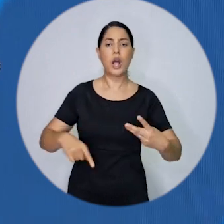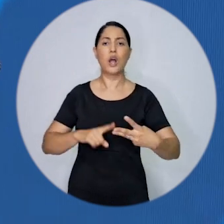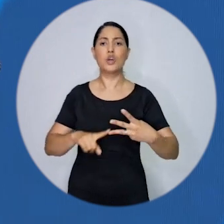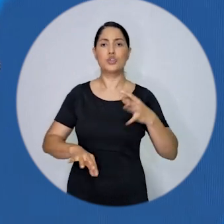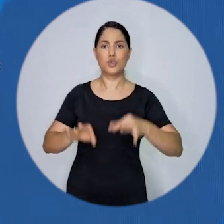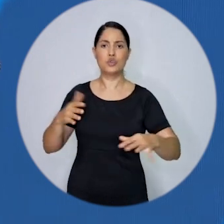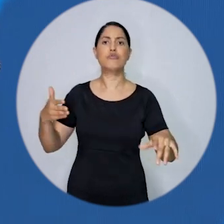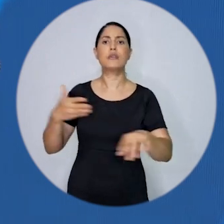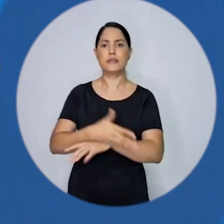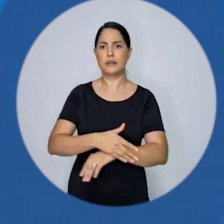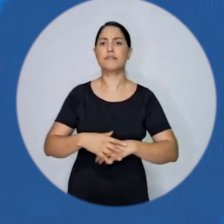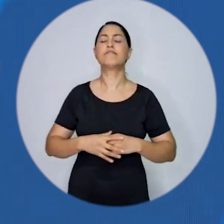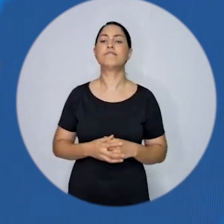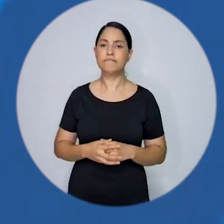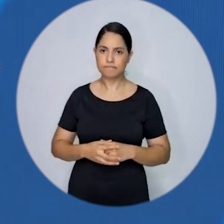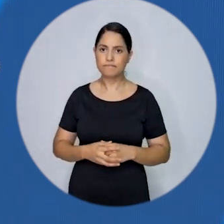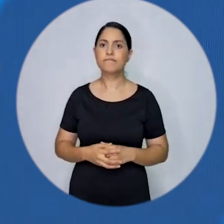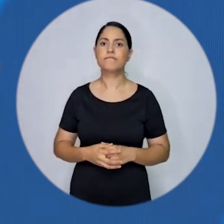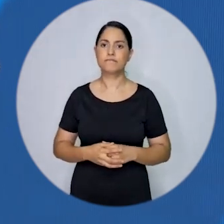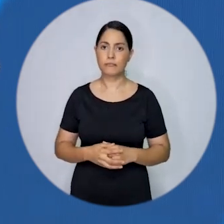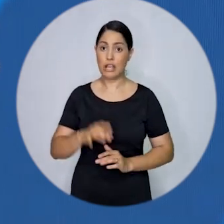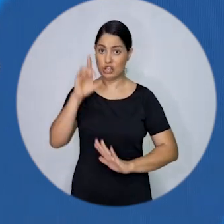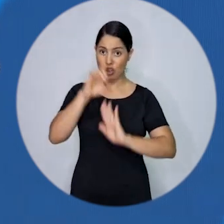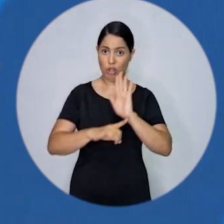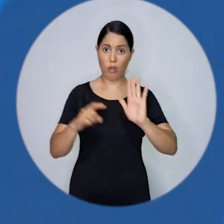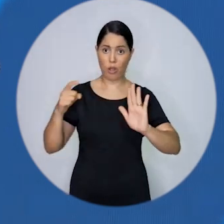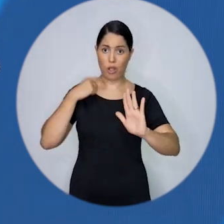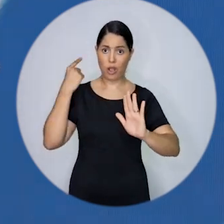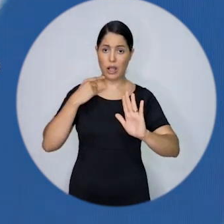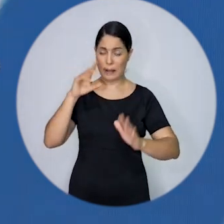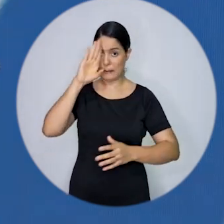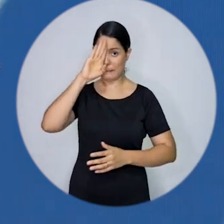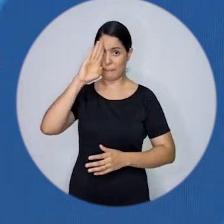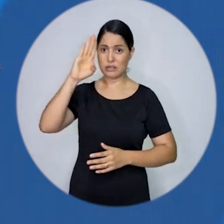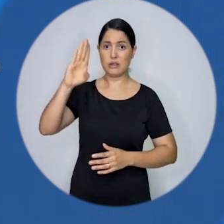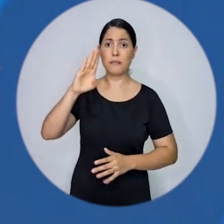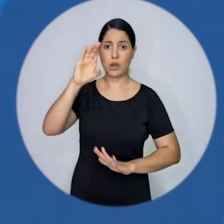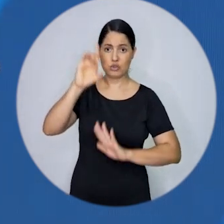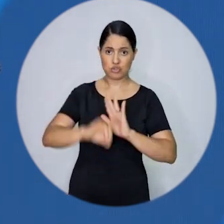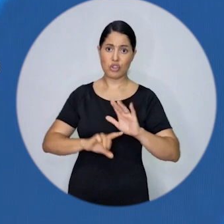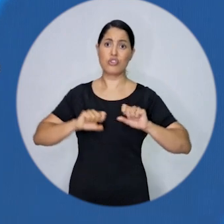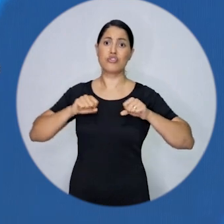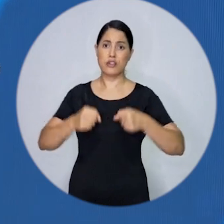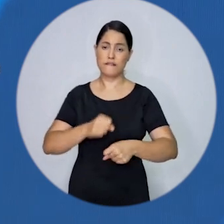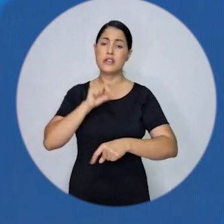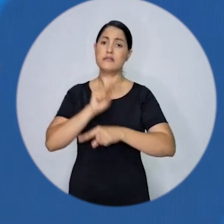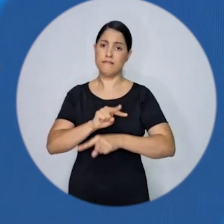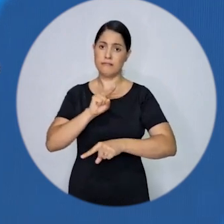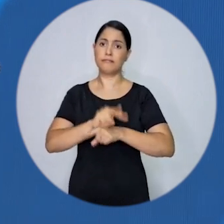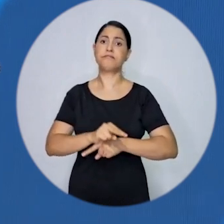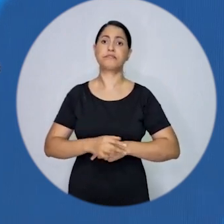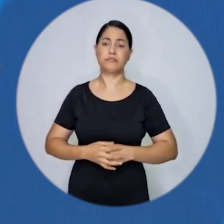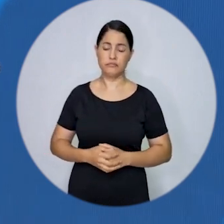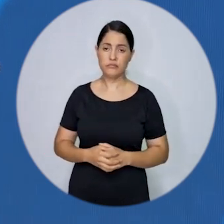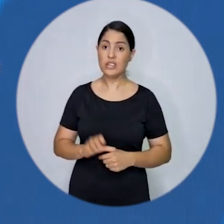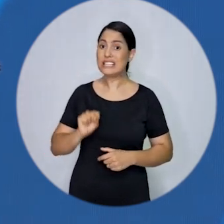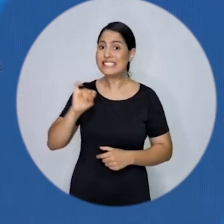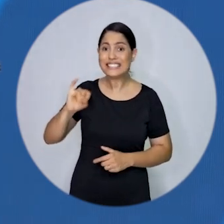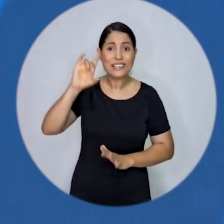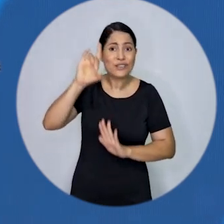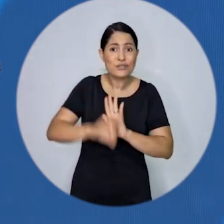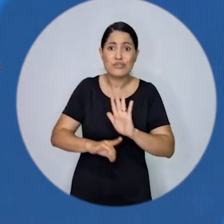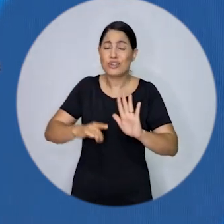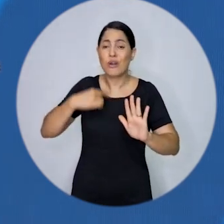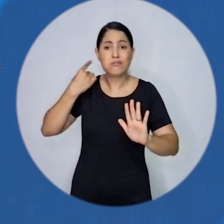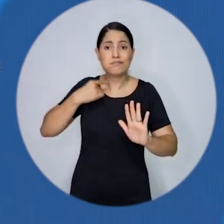à justiça. As prerrogativas são condições indispensáveis para o pleno exercício do direito de defesa. Sem as